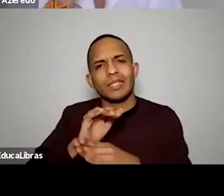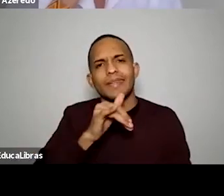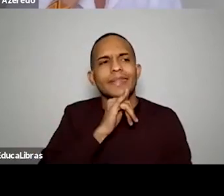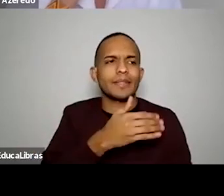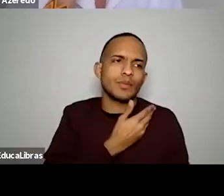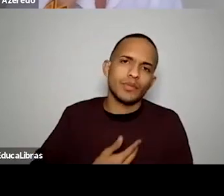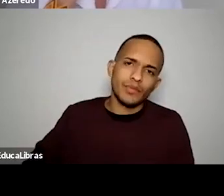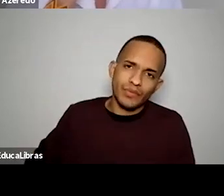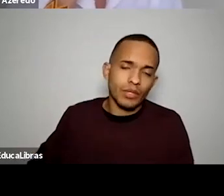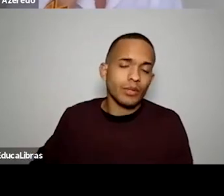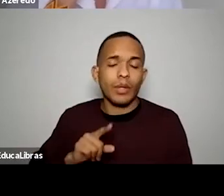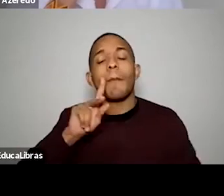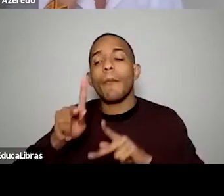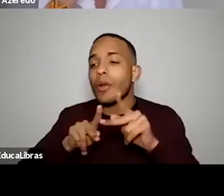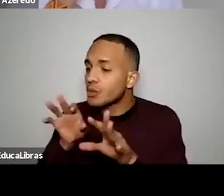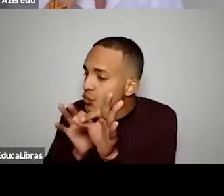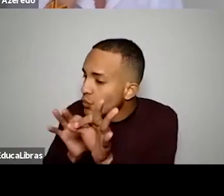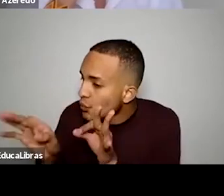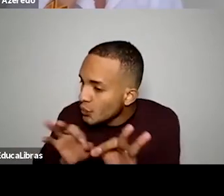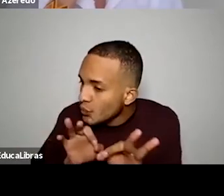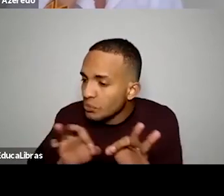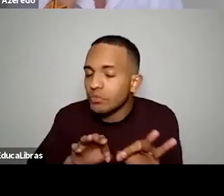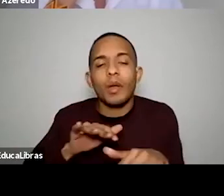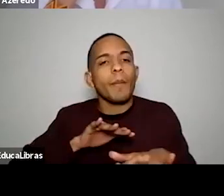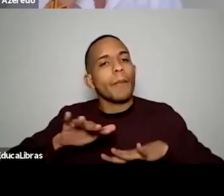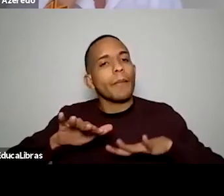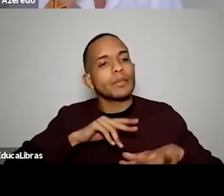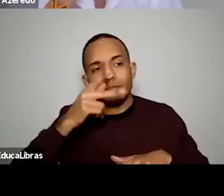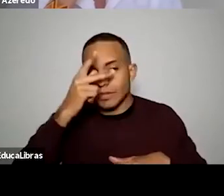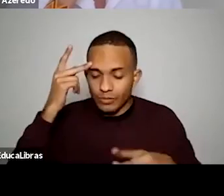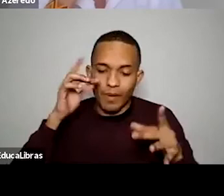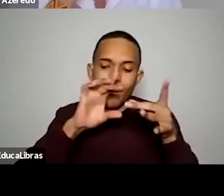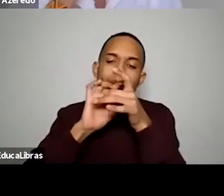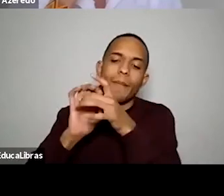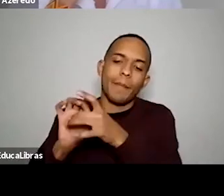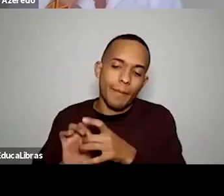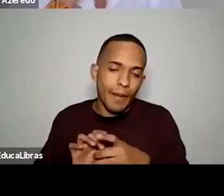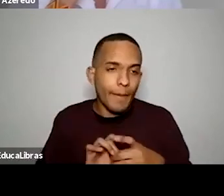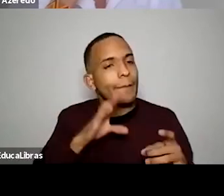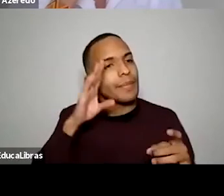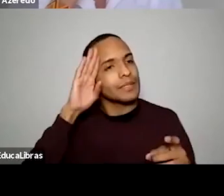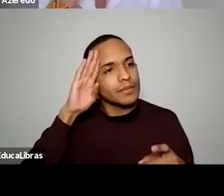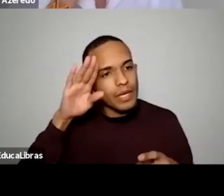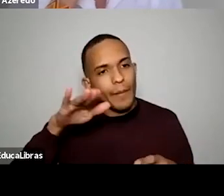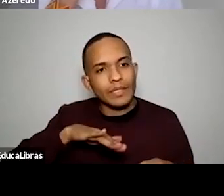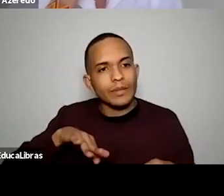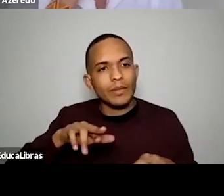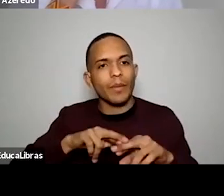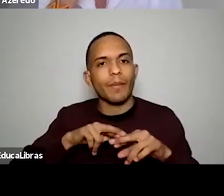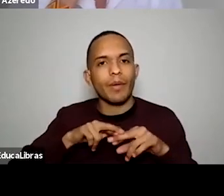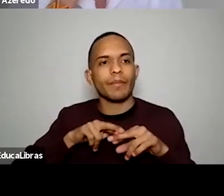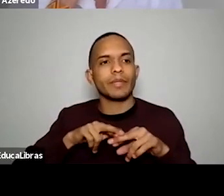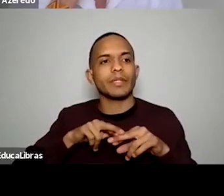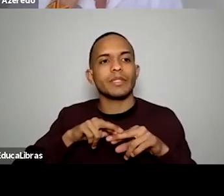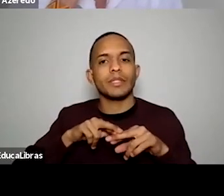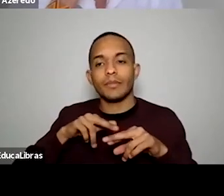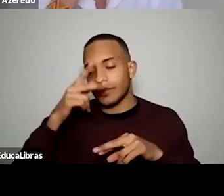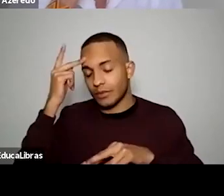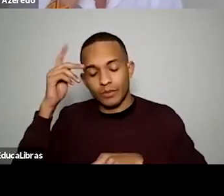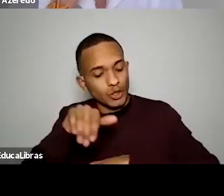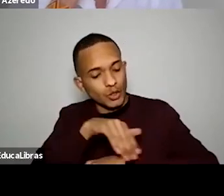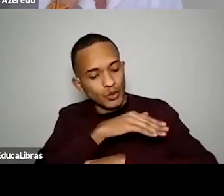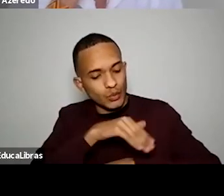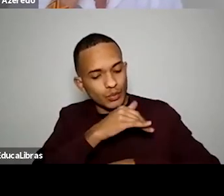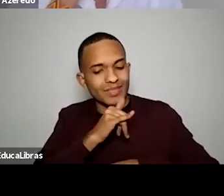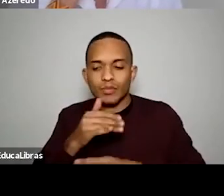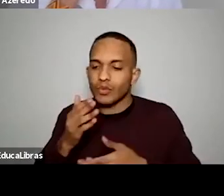população organizada, mobilizando pessoas, criando uma rede de solidariedade, principalmente através dos presentes de rua, que começaram a cuidar das